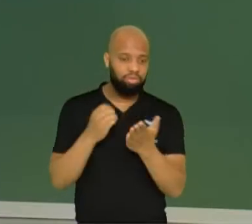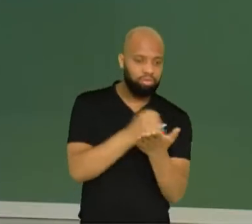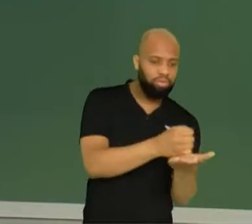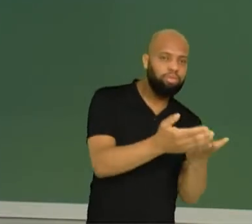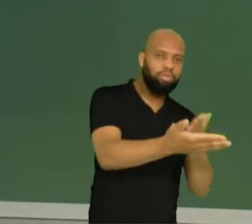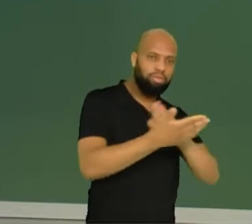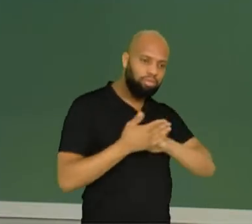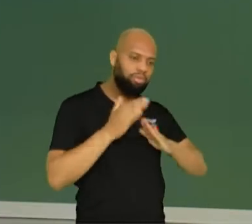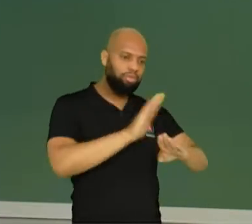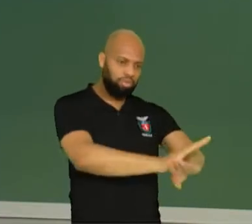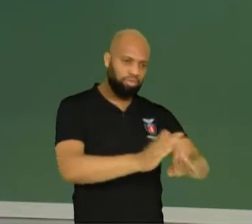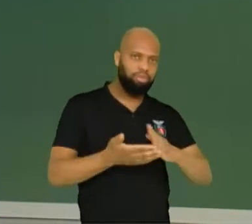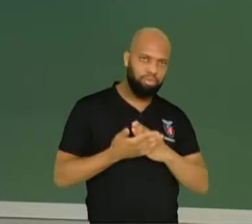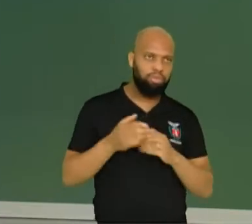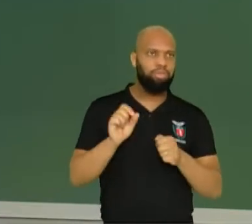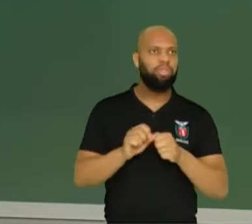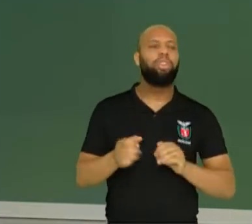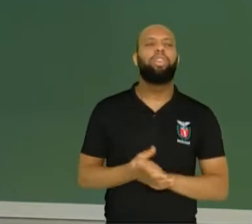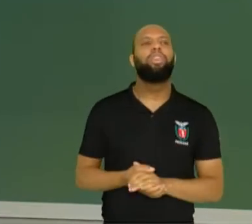animais realizam.